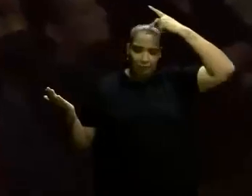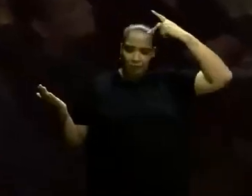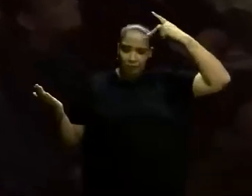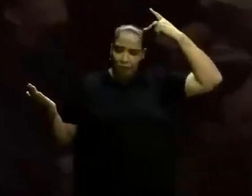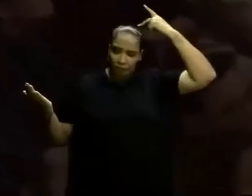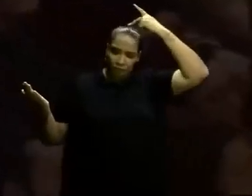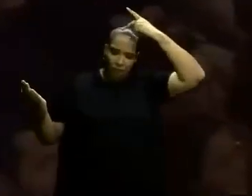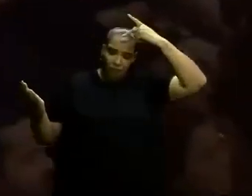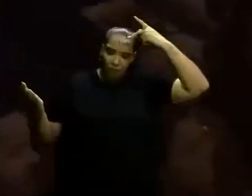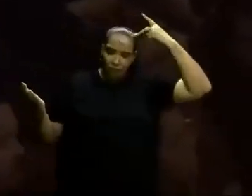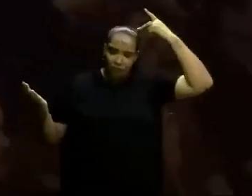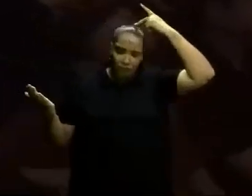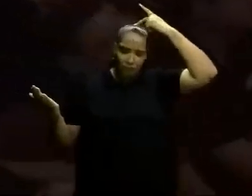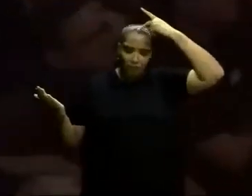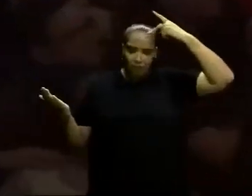Ei,